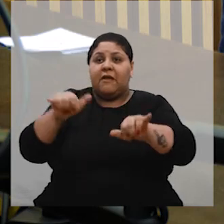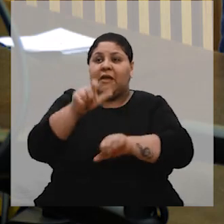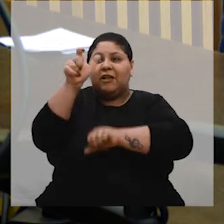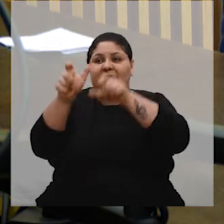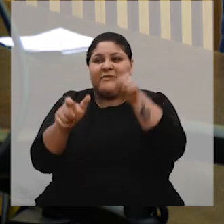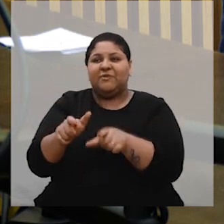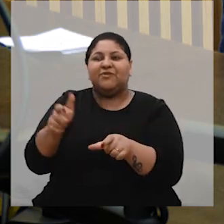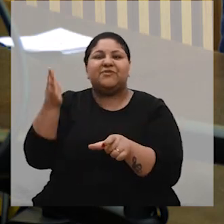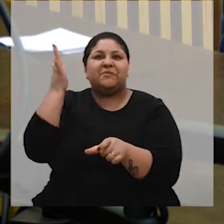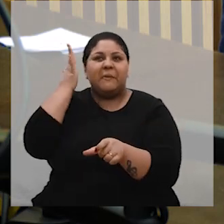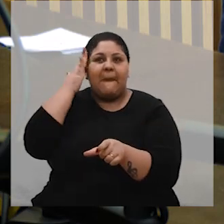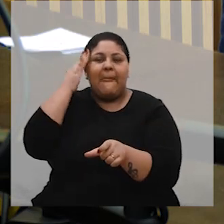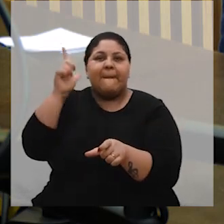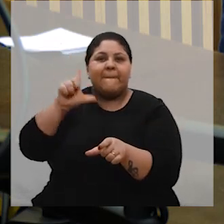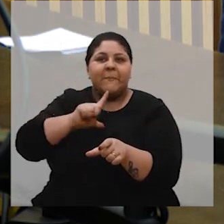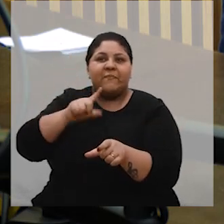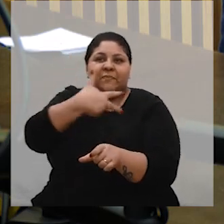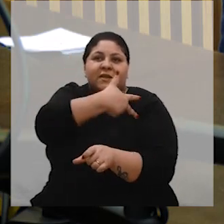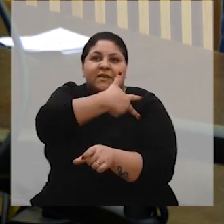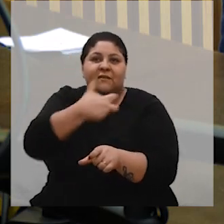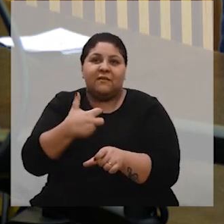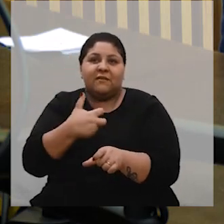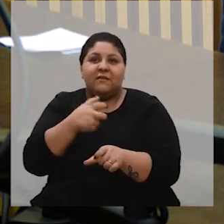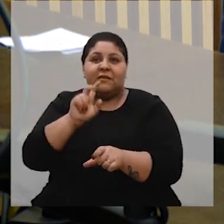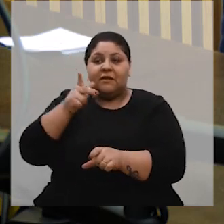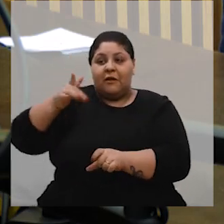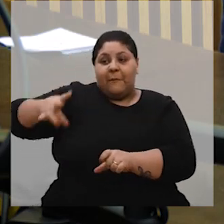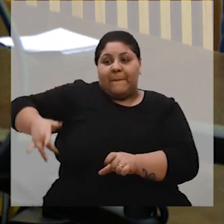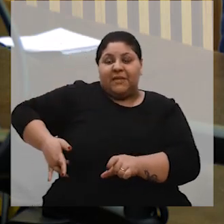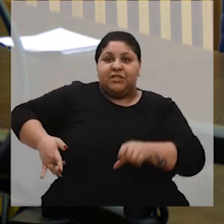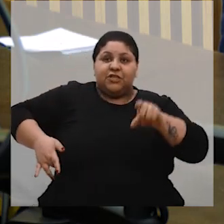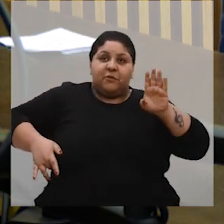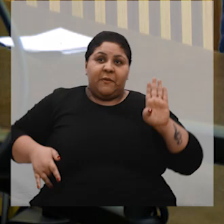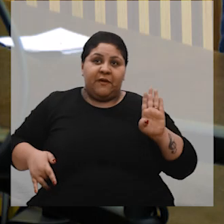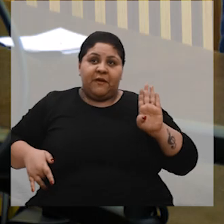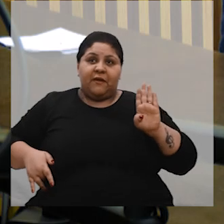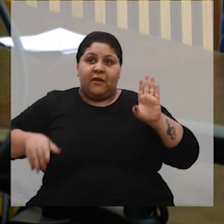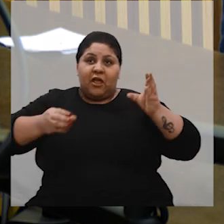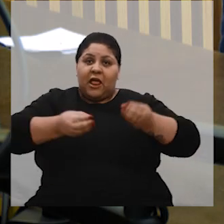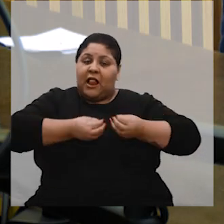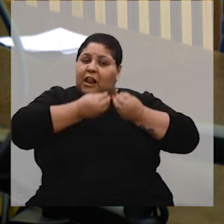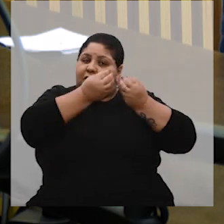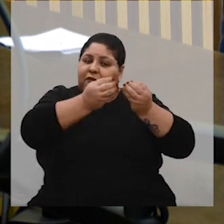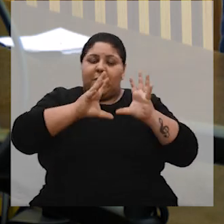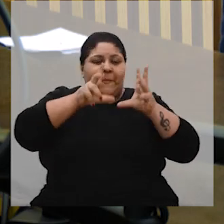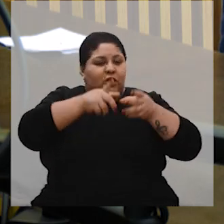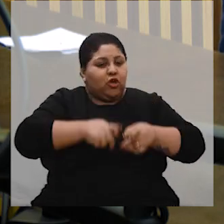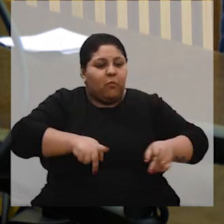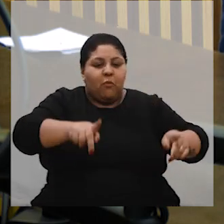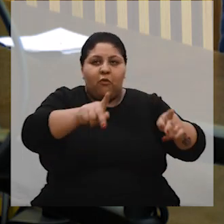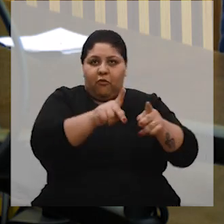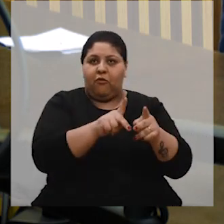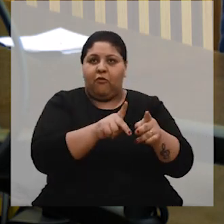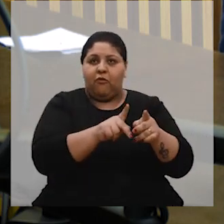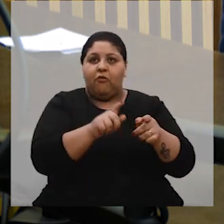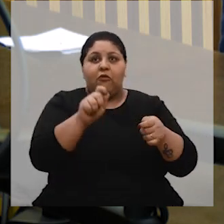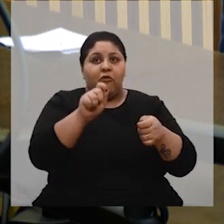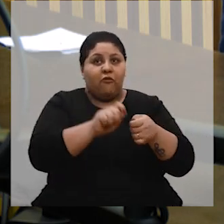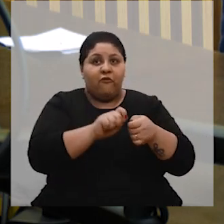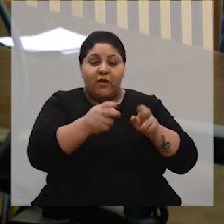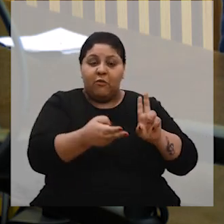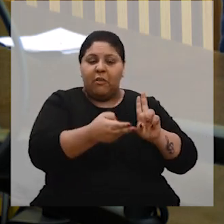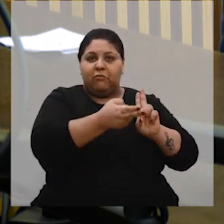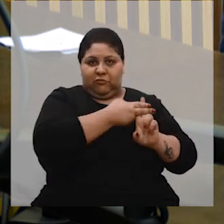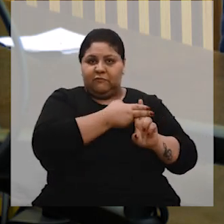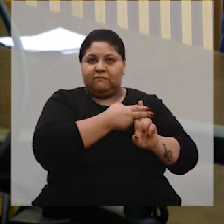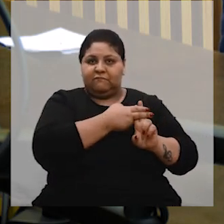muitas pessoas também não sabem que tem vacina da hepatite B. A vacina, ela é ofertada para toda a população e ela é feita nos